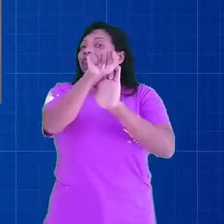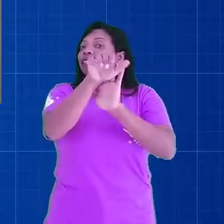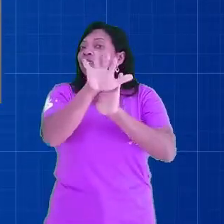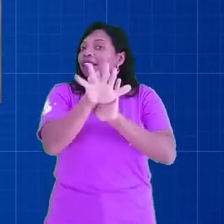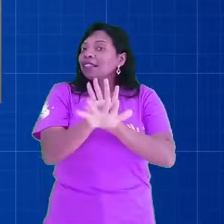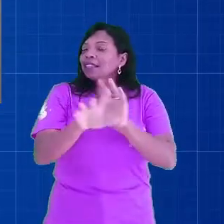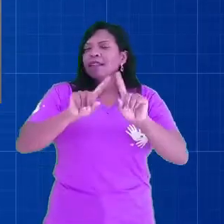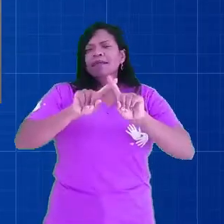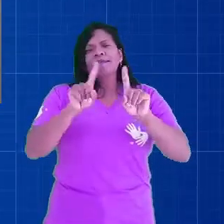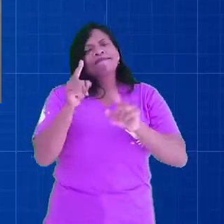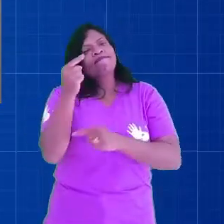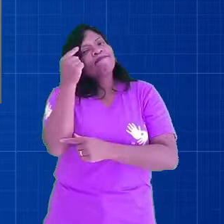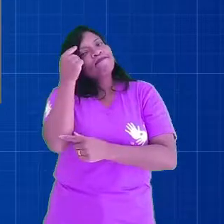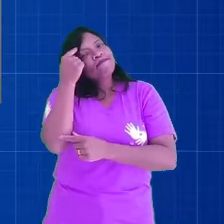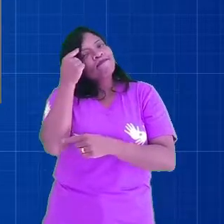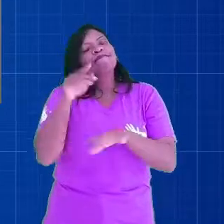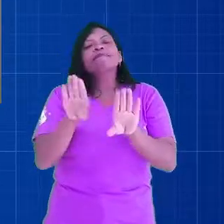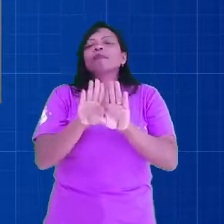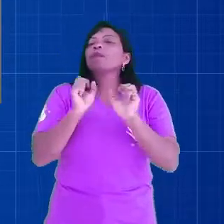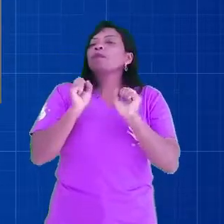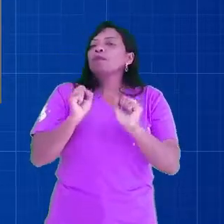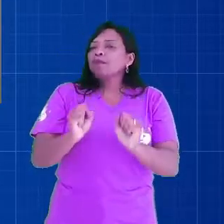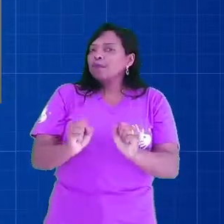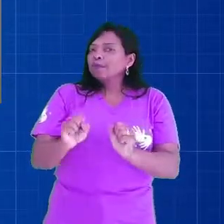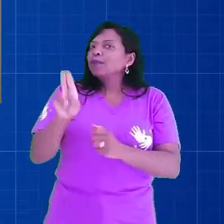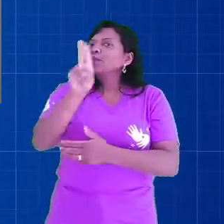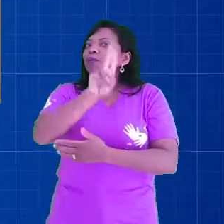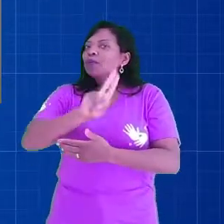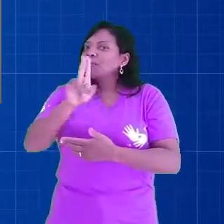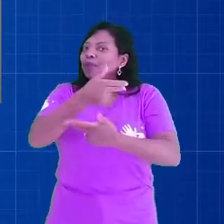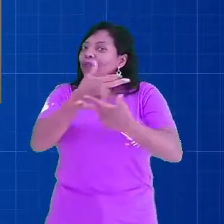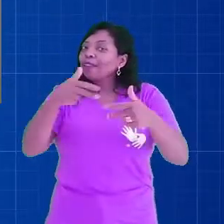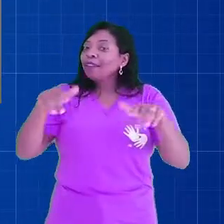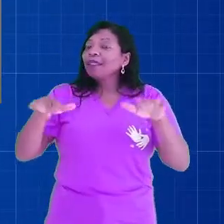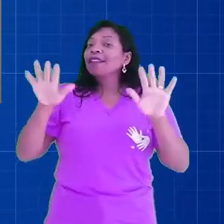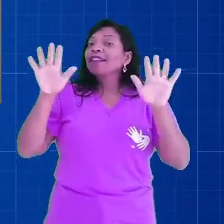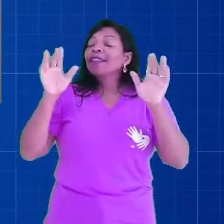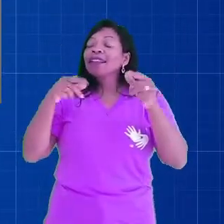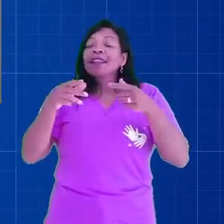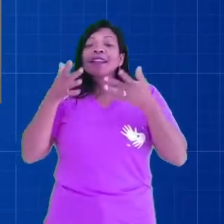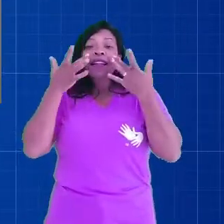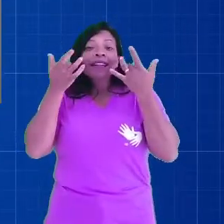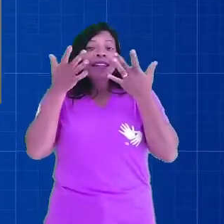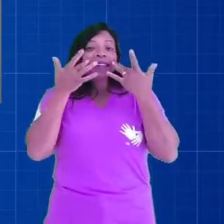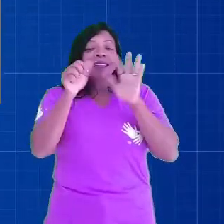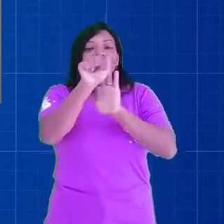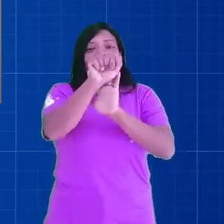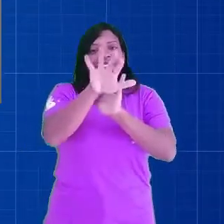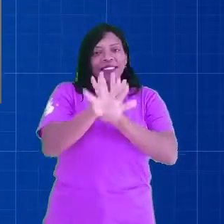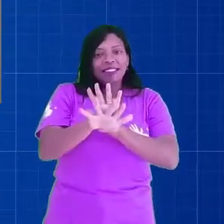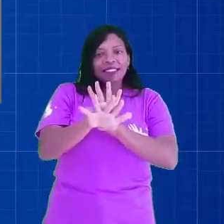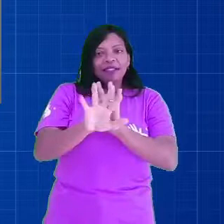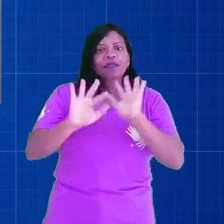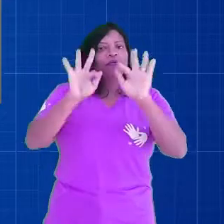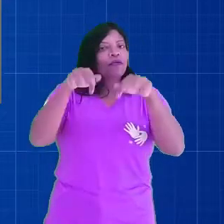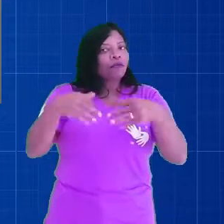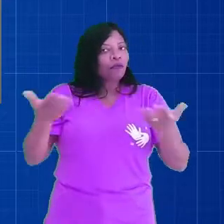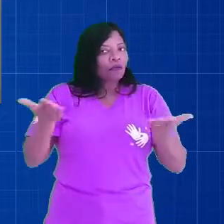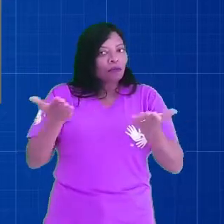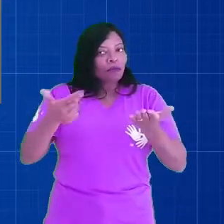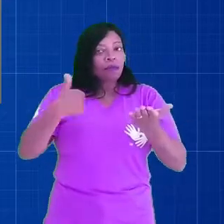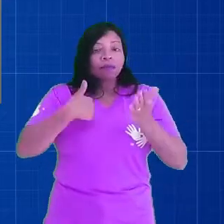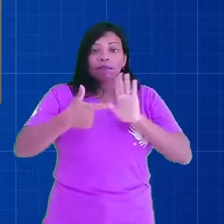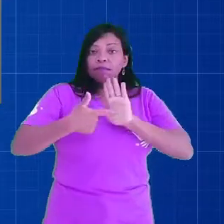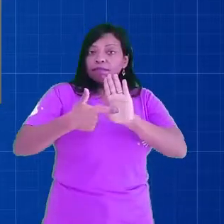mas pensando também que é possível a gente trabalhar o nosso teatro de sombras. No final agora, vocês vão ver